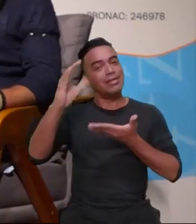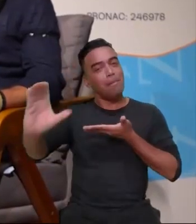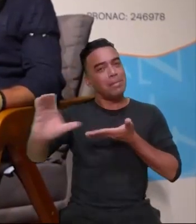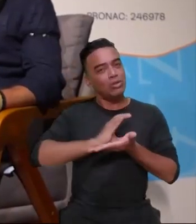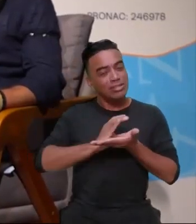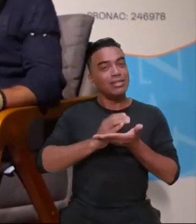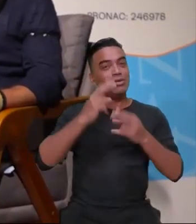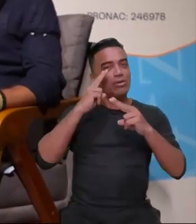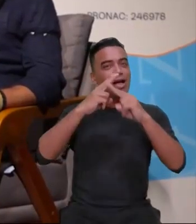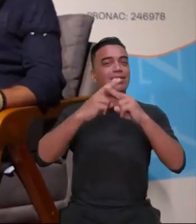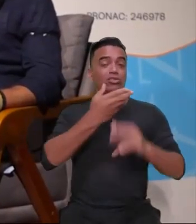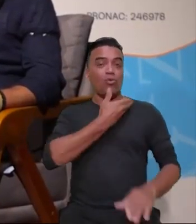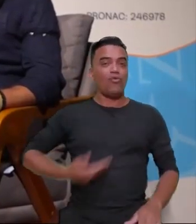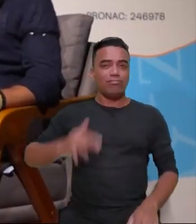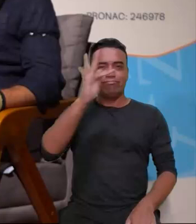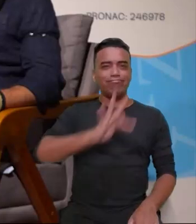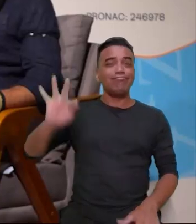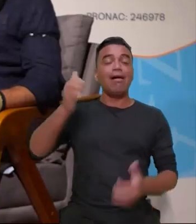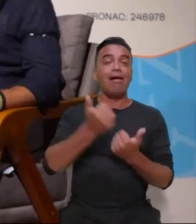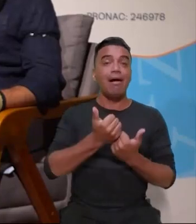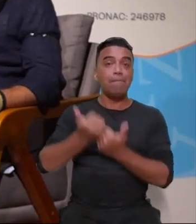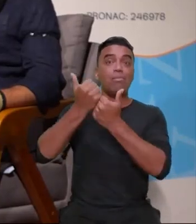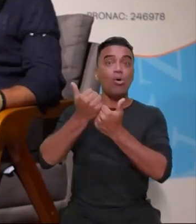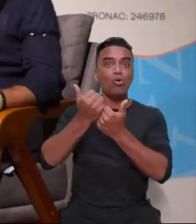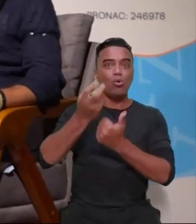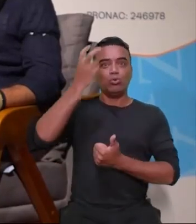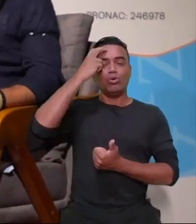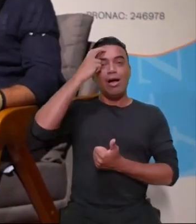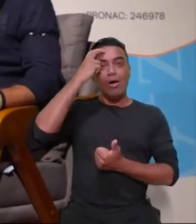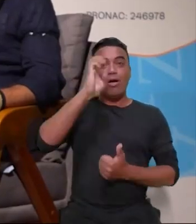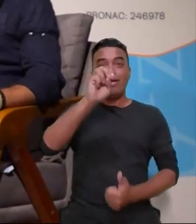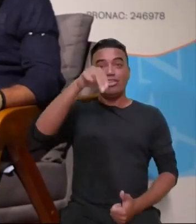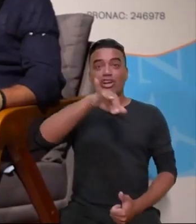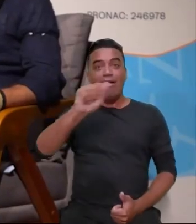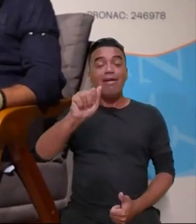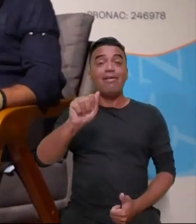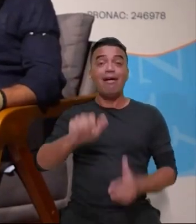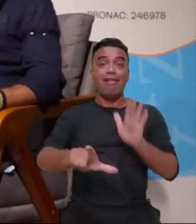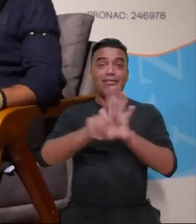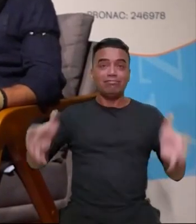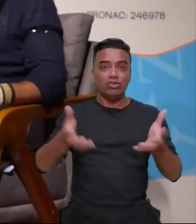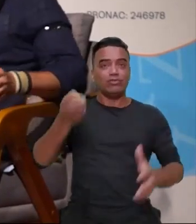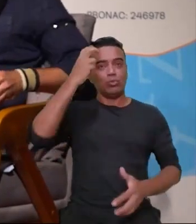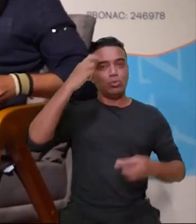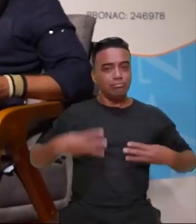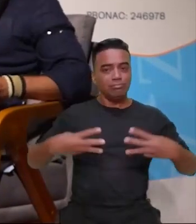Caixa, Governo Federal, e ao apoio cultural da Engea via Lei Rouanet, do Ministério da Cultura.